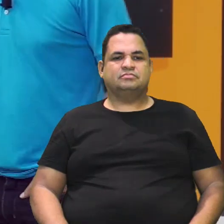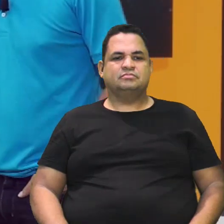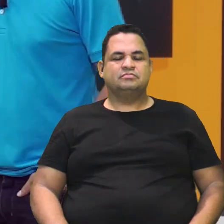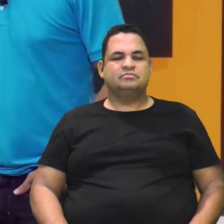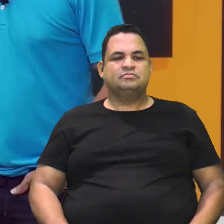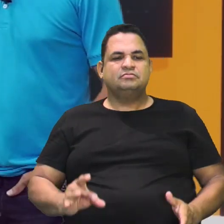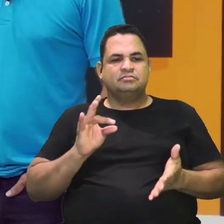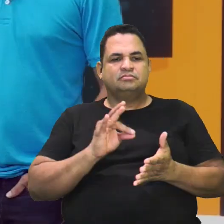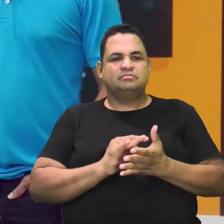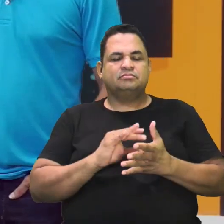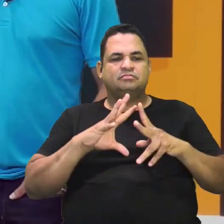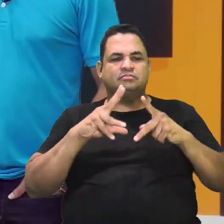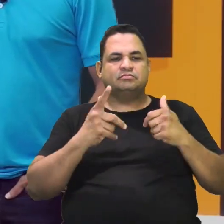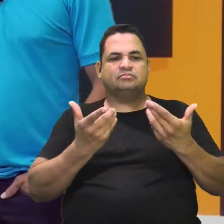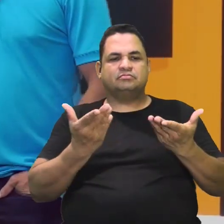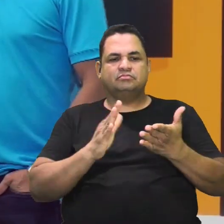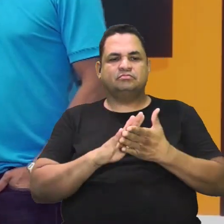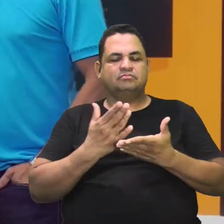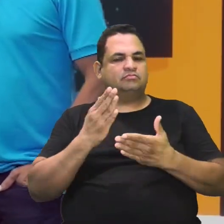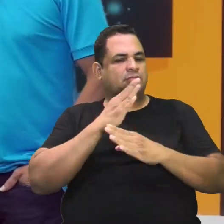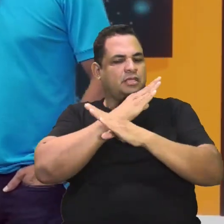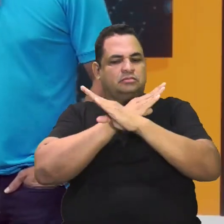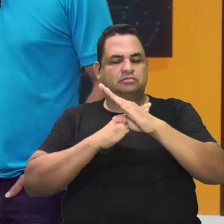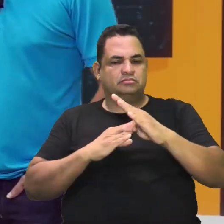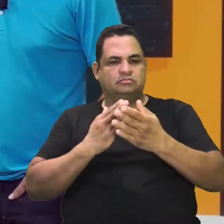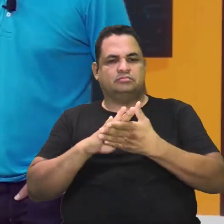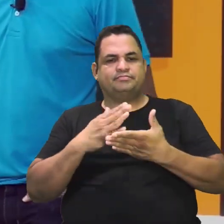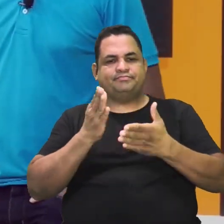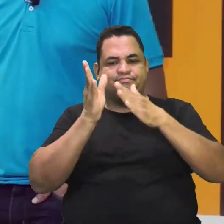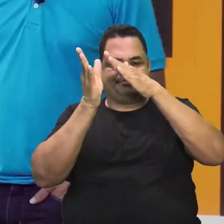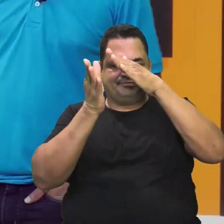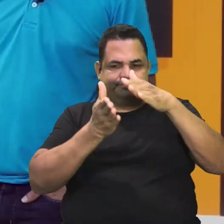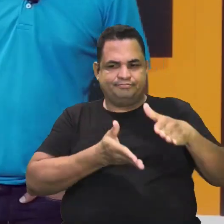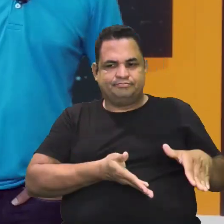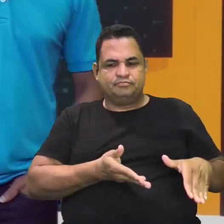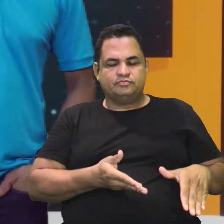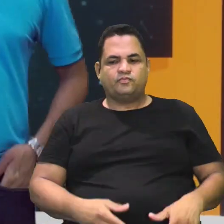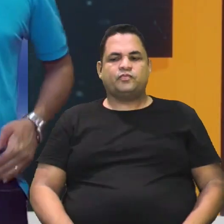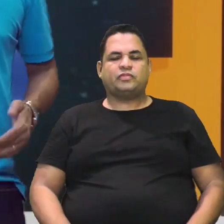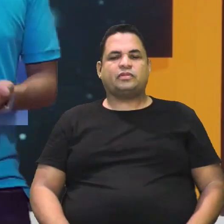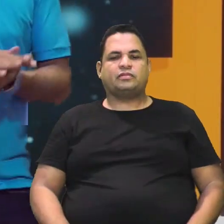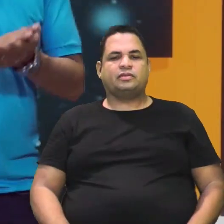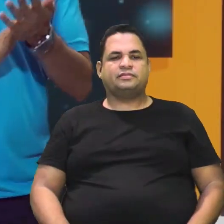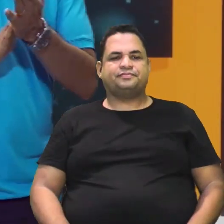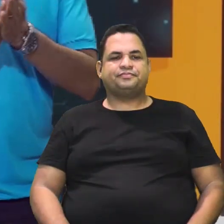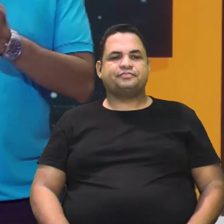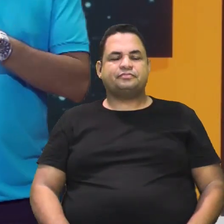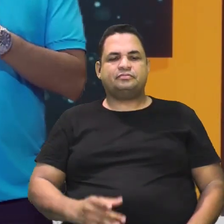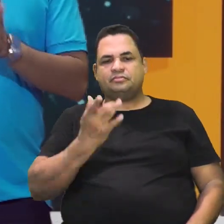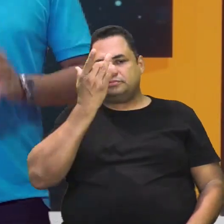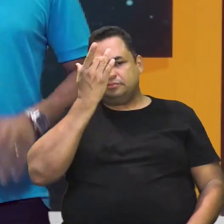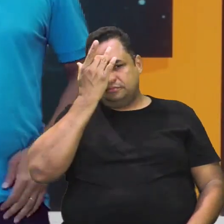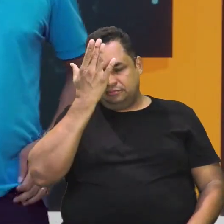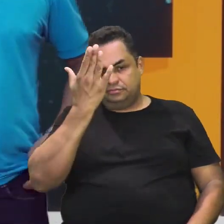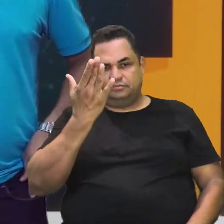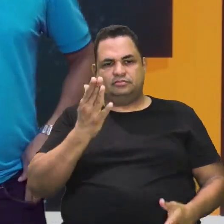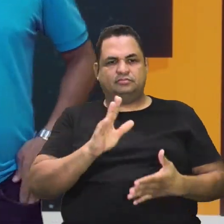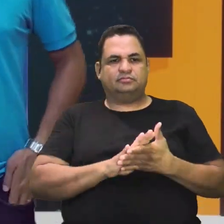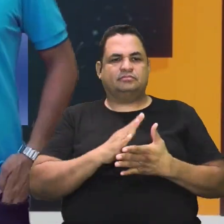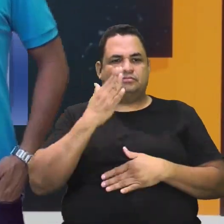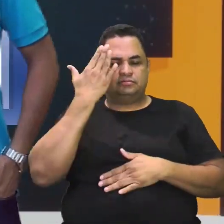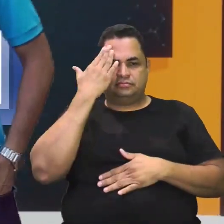paralelas, verdade. Todas elas aí não se cruzam. Se não se cruzam, são paralelas, tá? Cara, tá ficando mais fácil, tá ficando